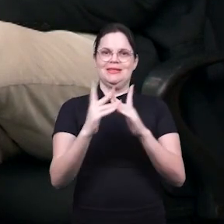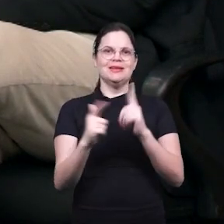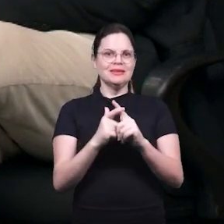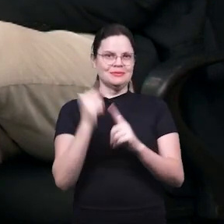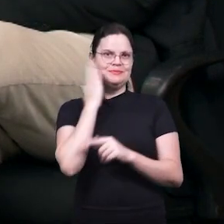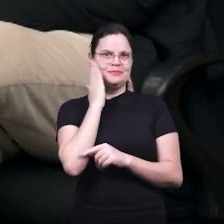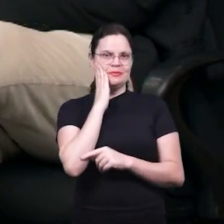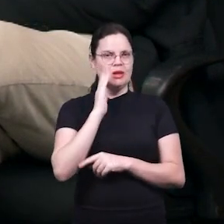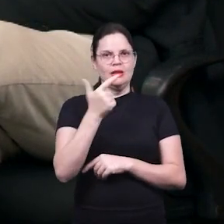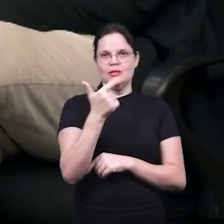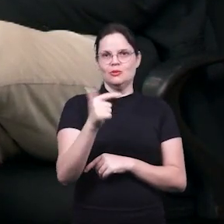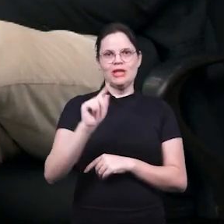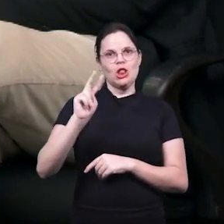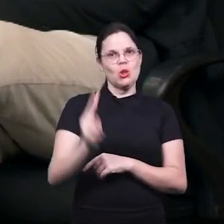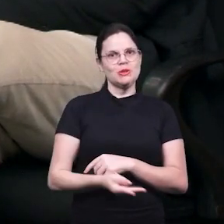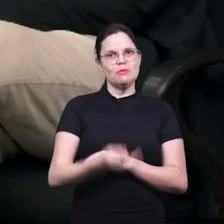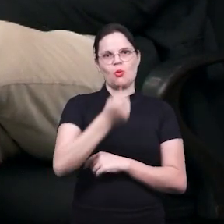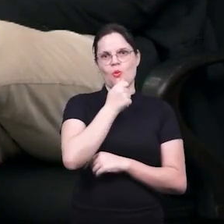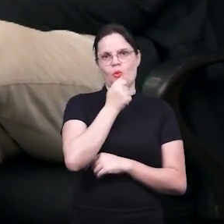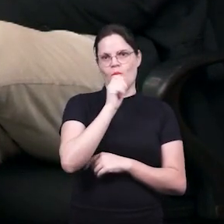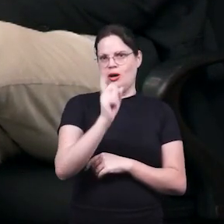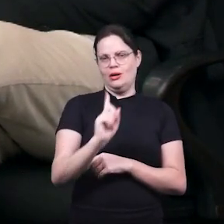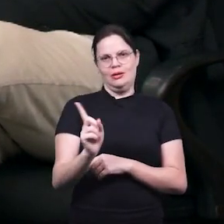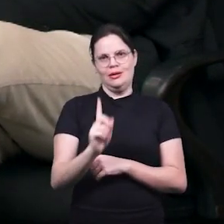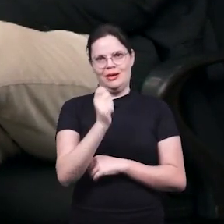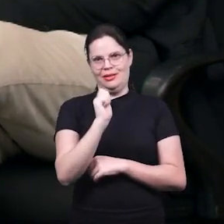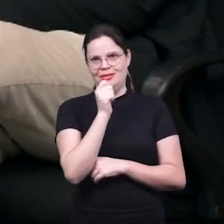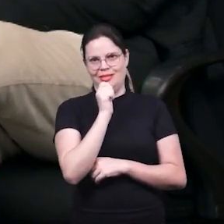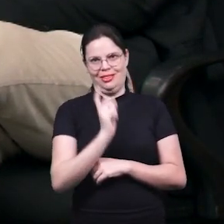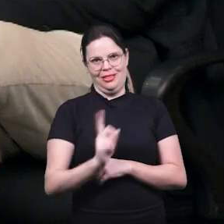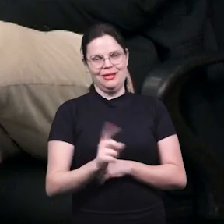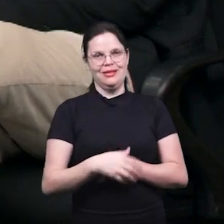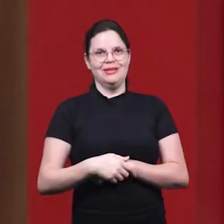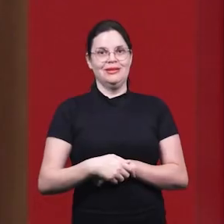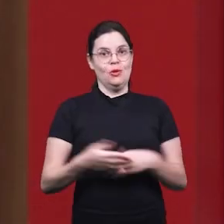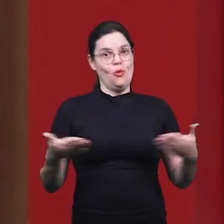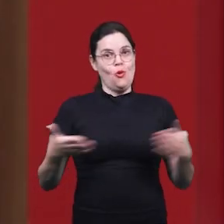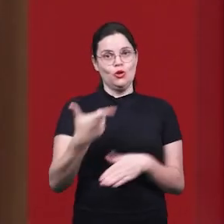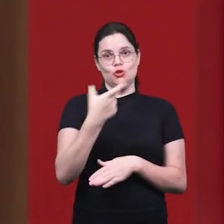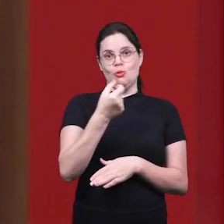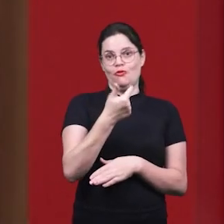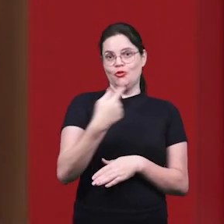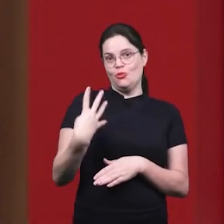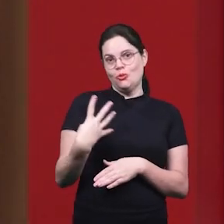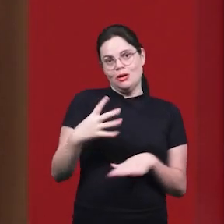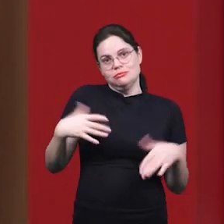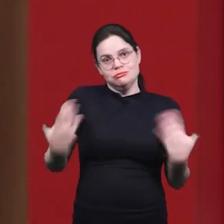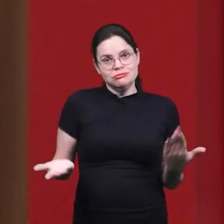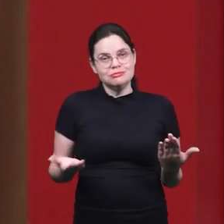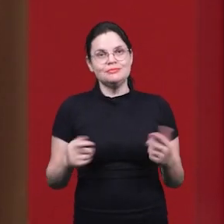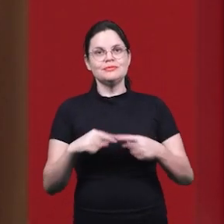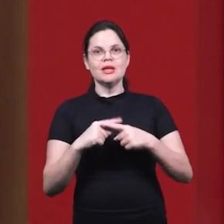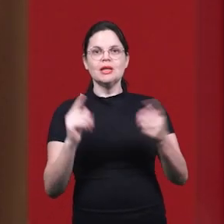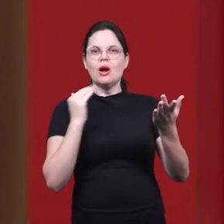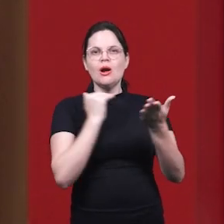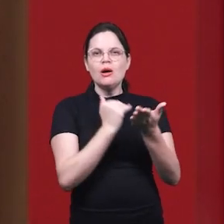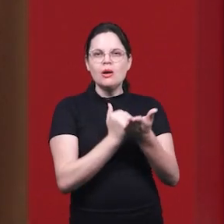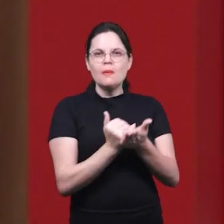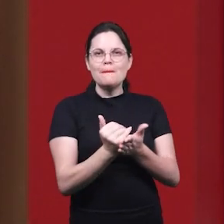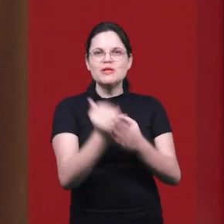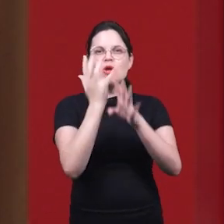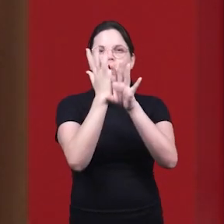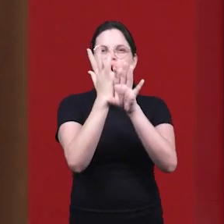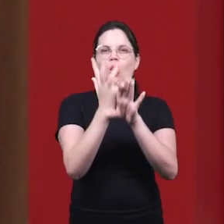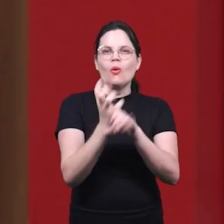e mais, aqui eu vou fazer uma pergunta para nós aqui, não é? O tempo começou a contar, o calendário